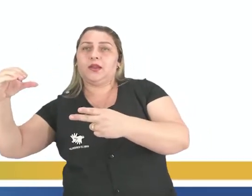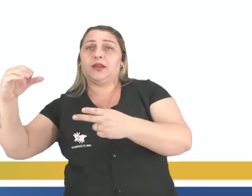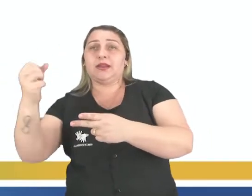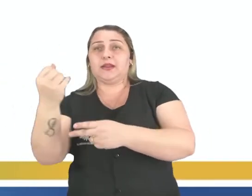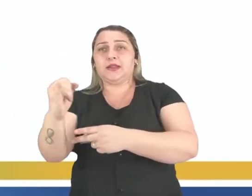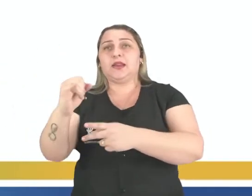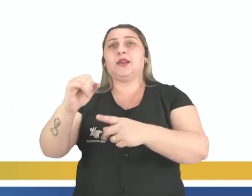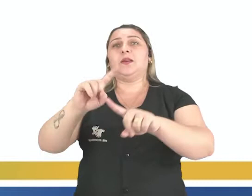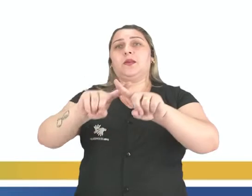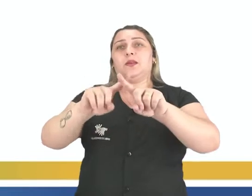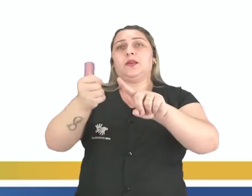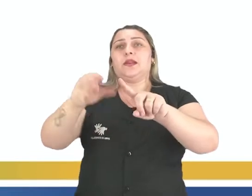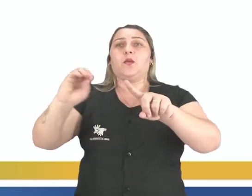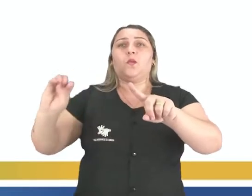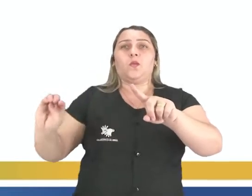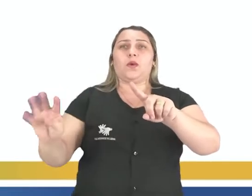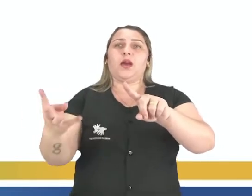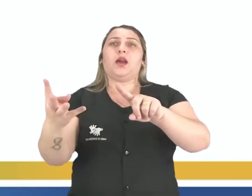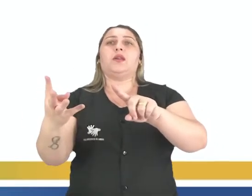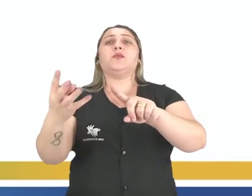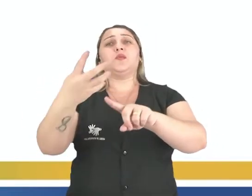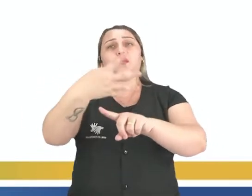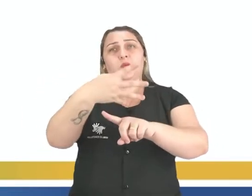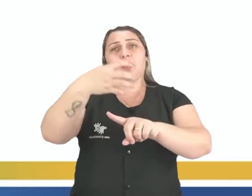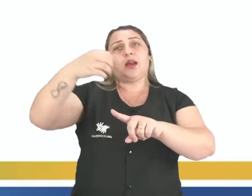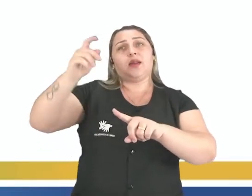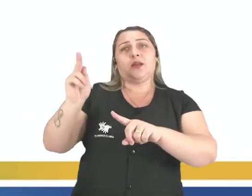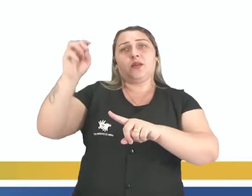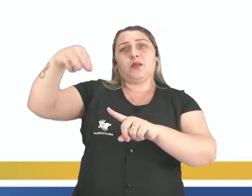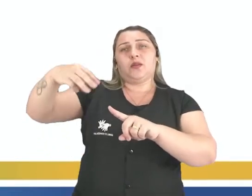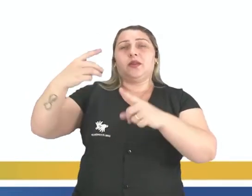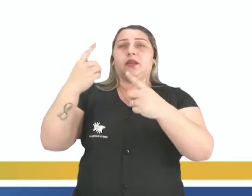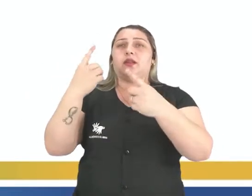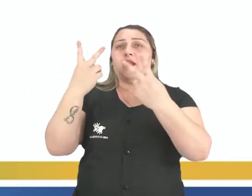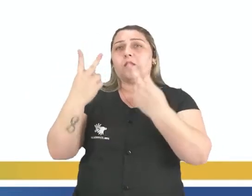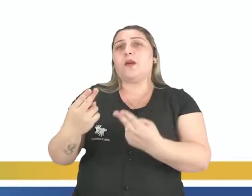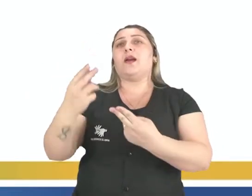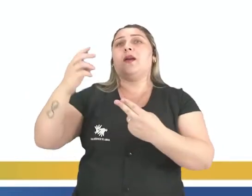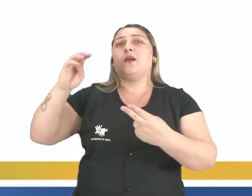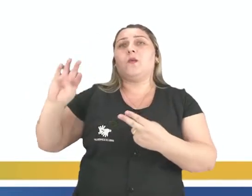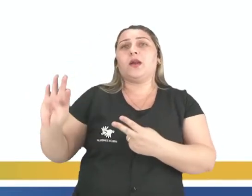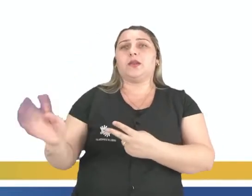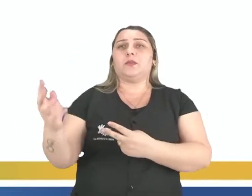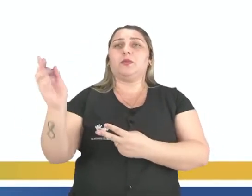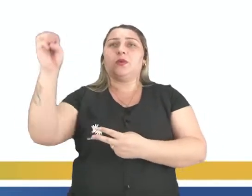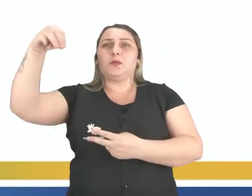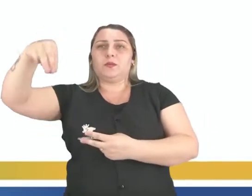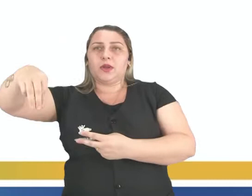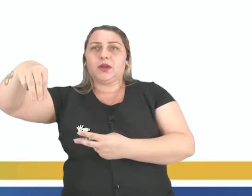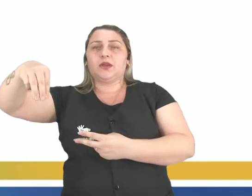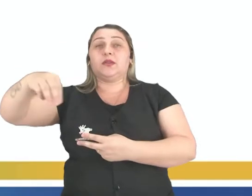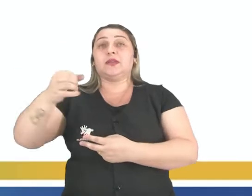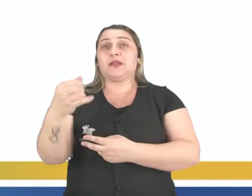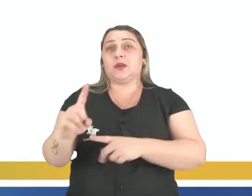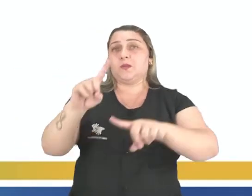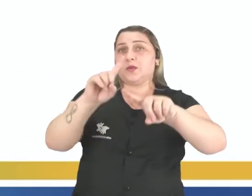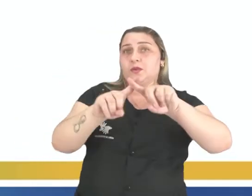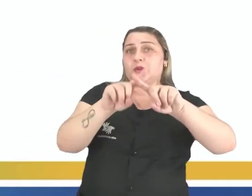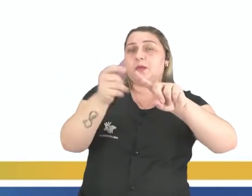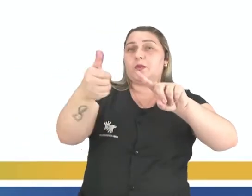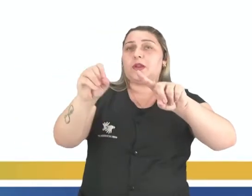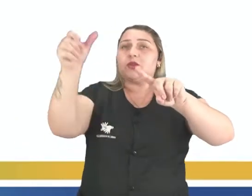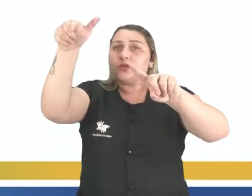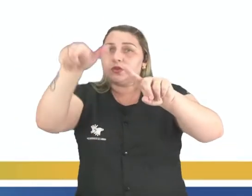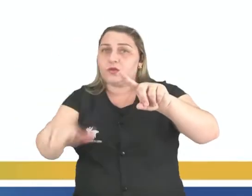novo, dá 4.000. Ou seja, 4 quilômetros é equivalente a 4.000 metros, o que a gente já viu no exemplo anterior. Se eu multiplicar por